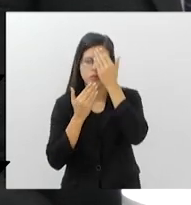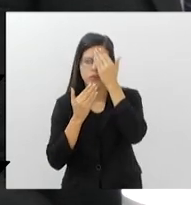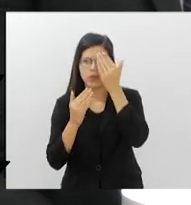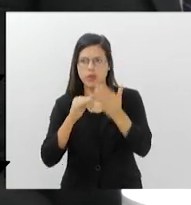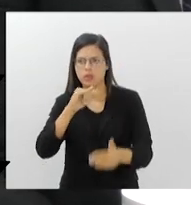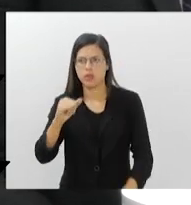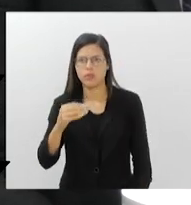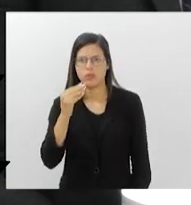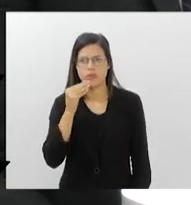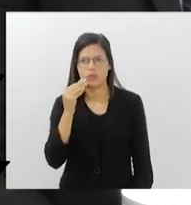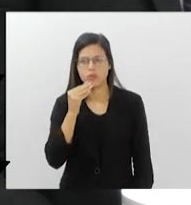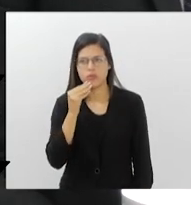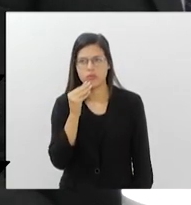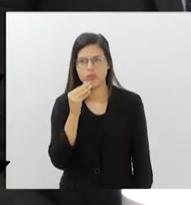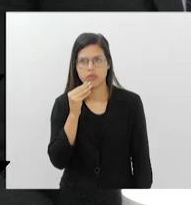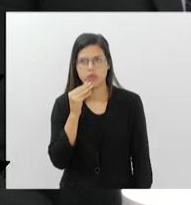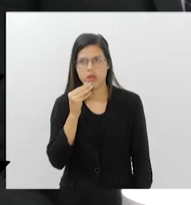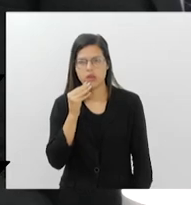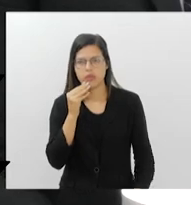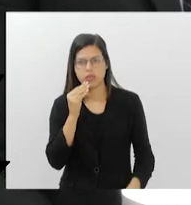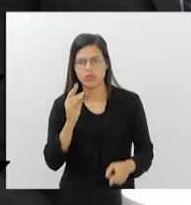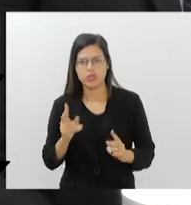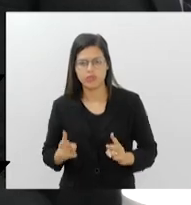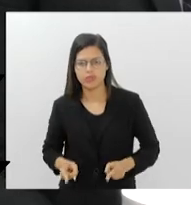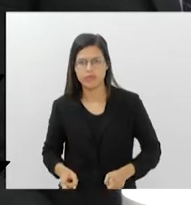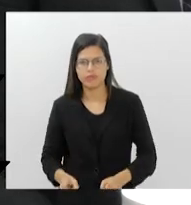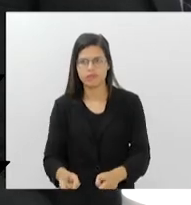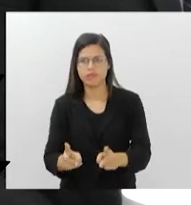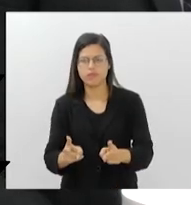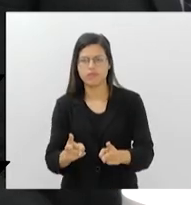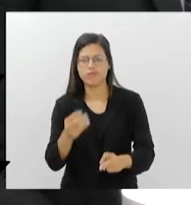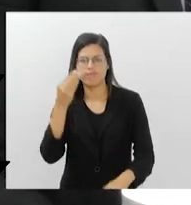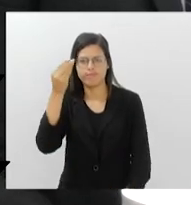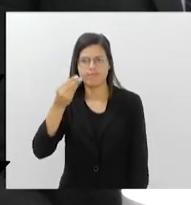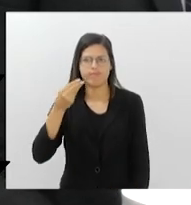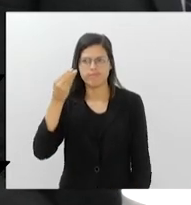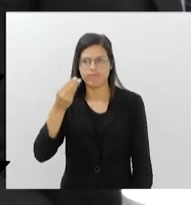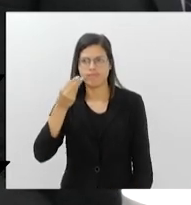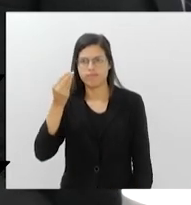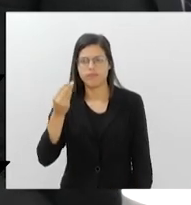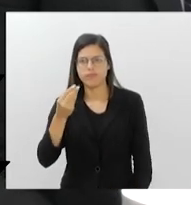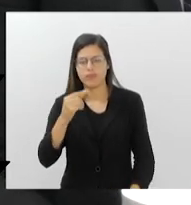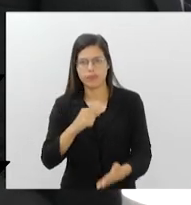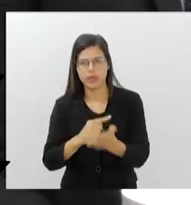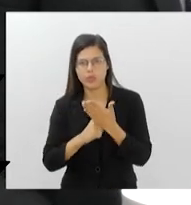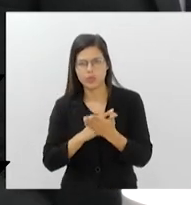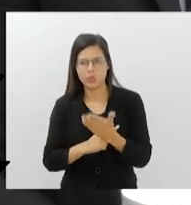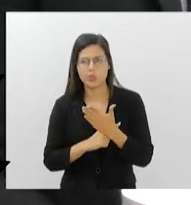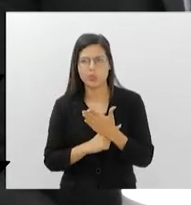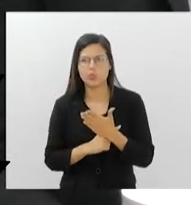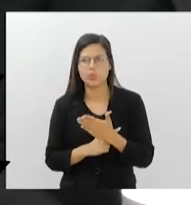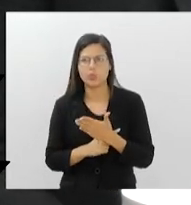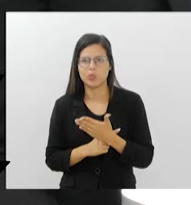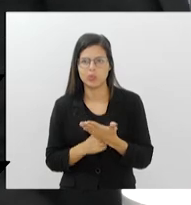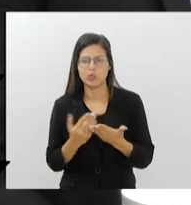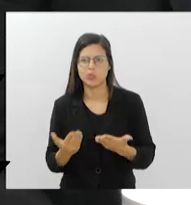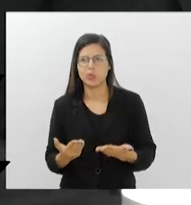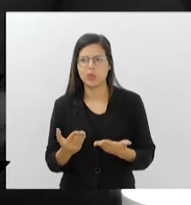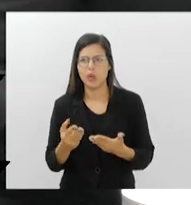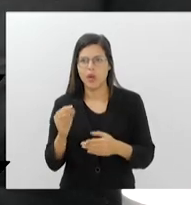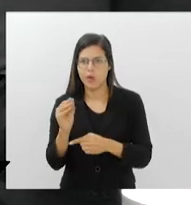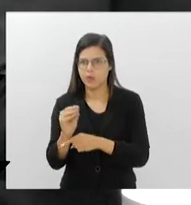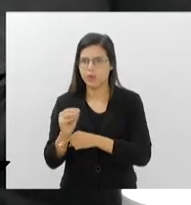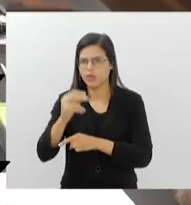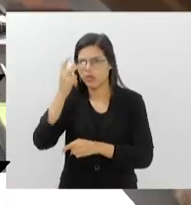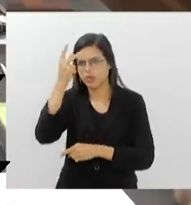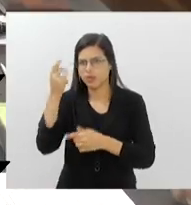oportunidade de caminhar com vossa excelência com tanta experiência e que me ajudou muito e tem me ajudado muito ah de fato cuidar daqueles que